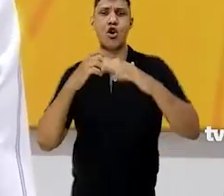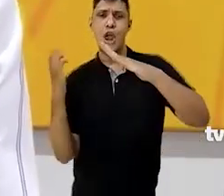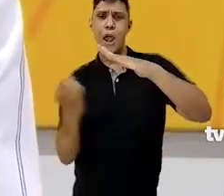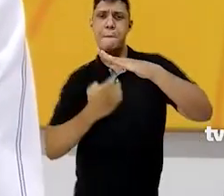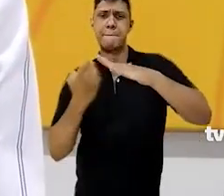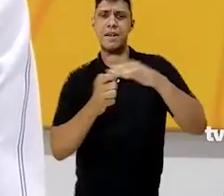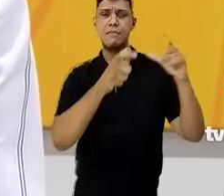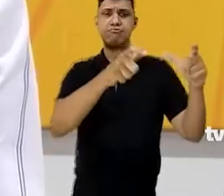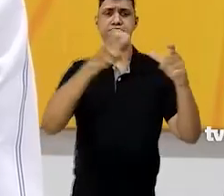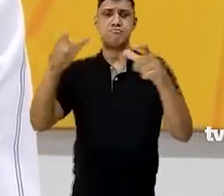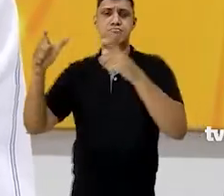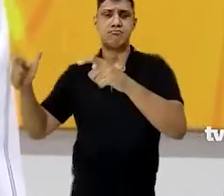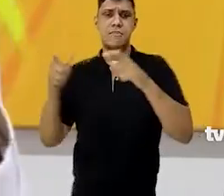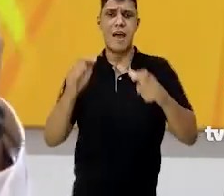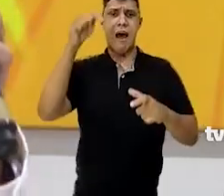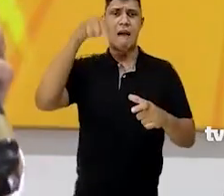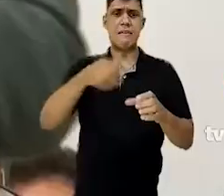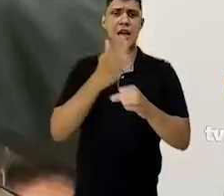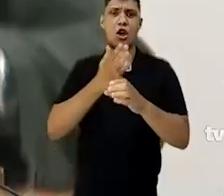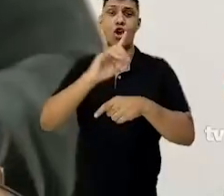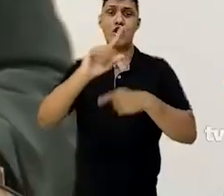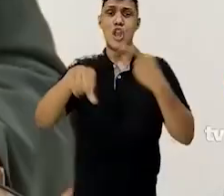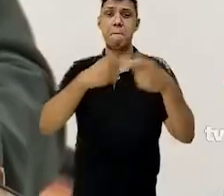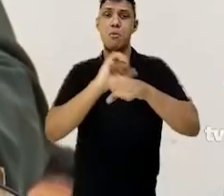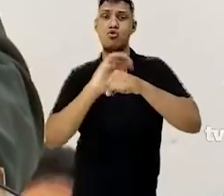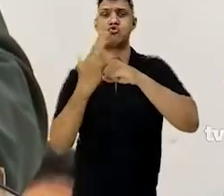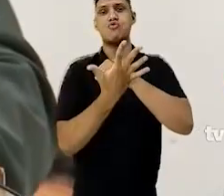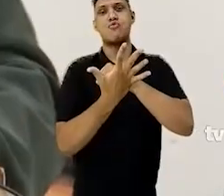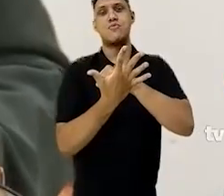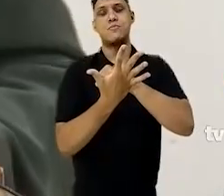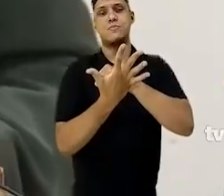potencial econômico de nosso município? Por favor, candidato.